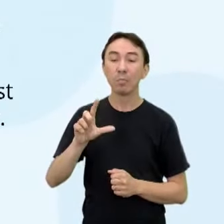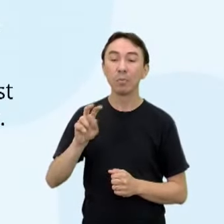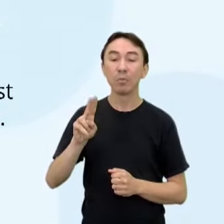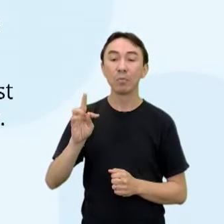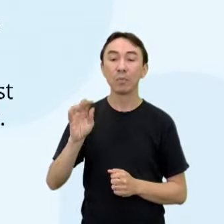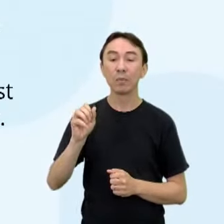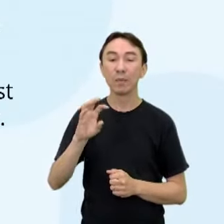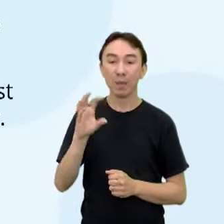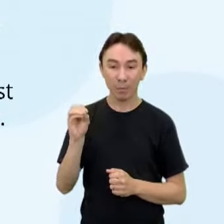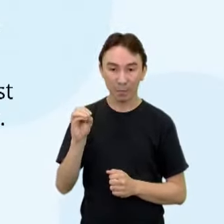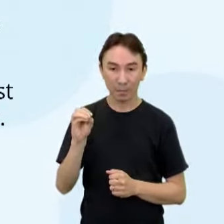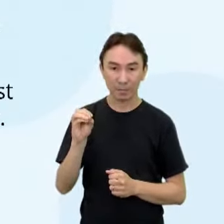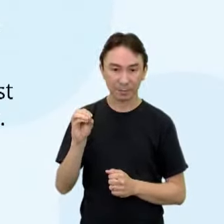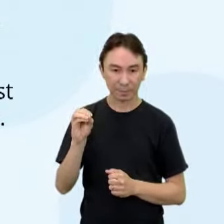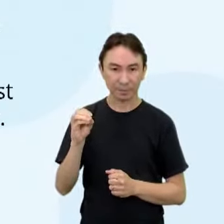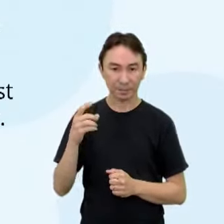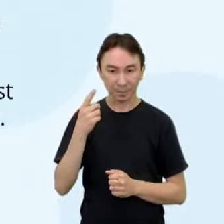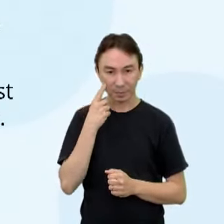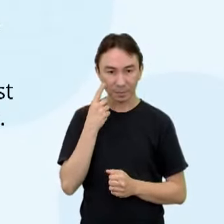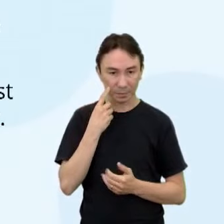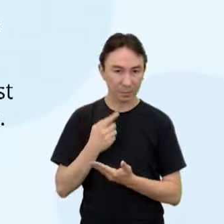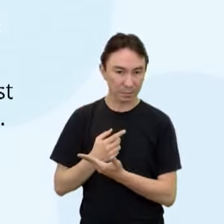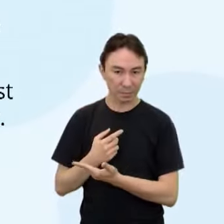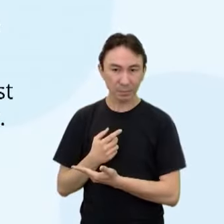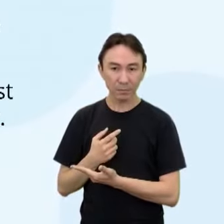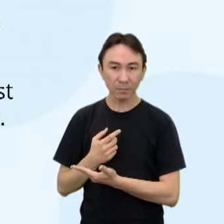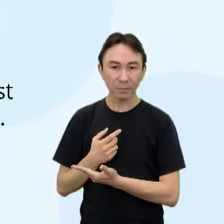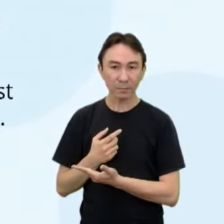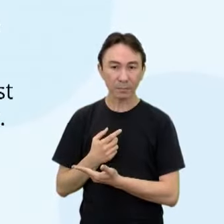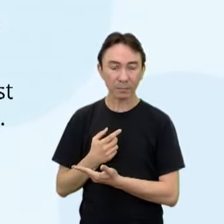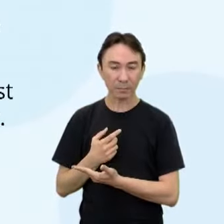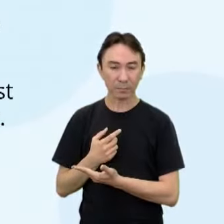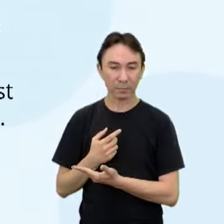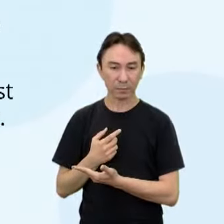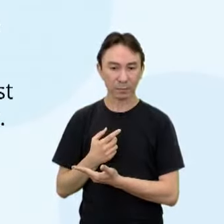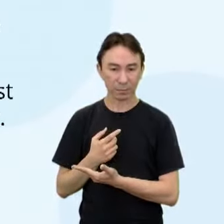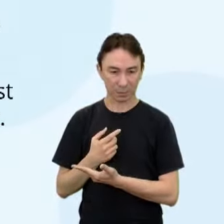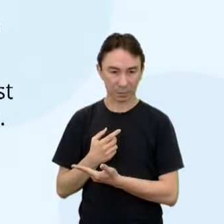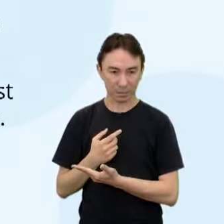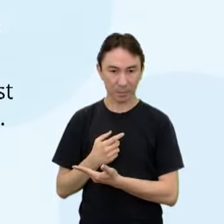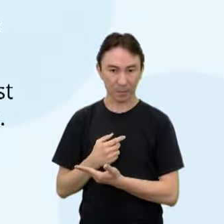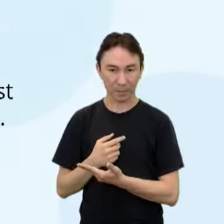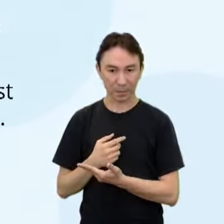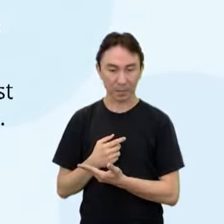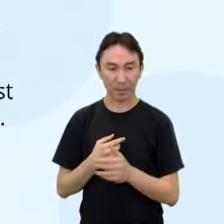sentence is about a discovery and the second one describes a characteristic of the